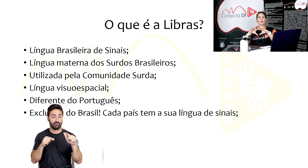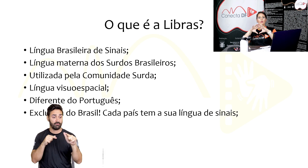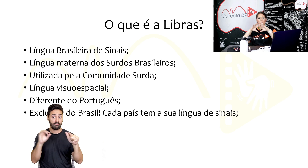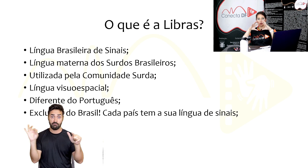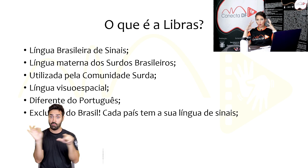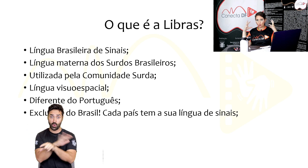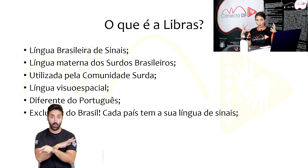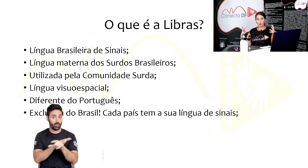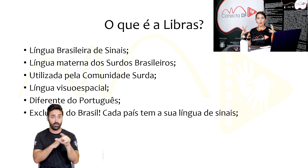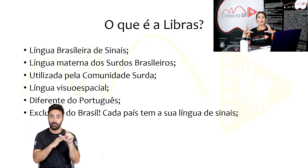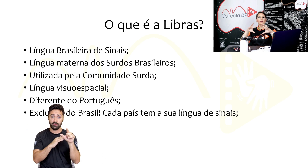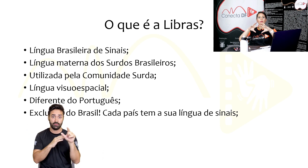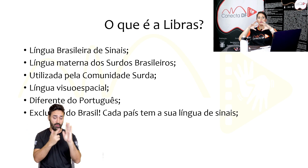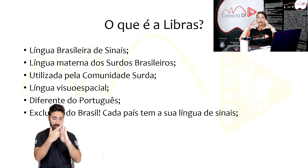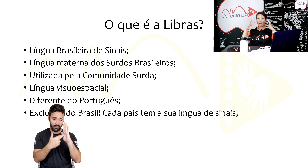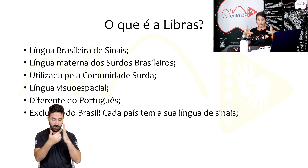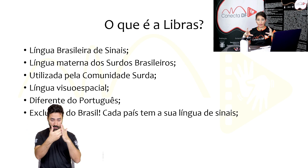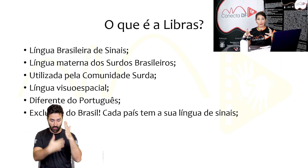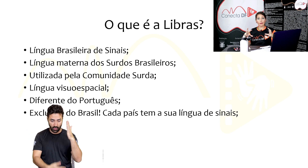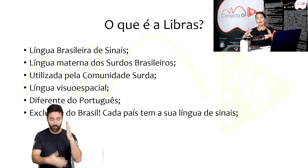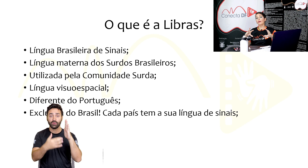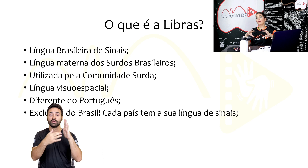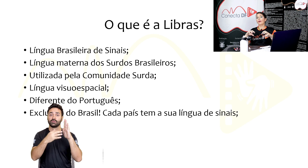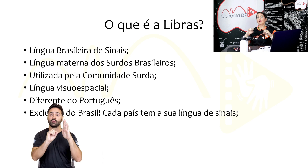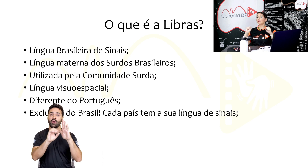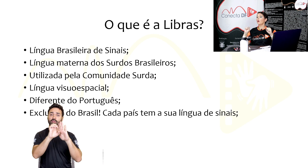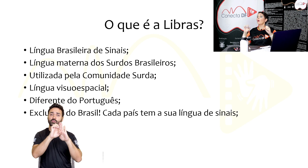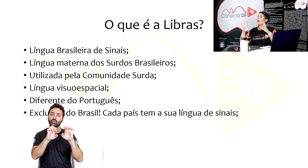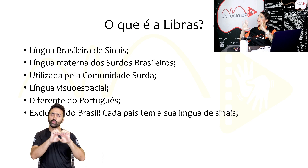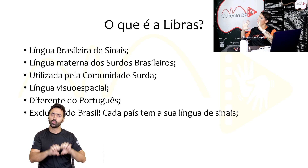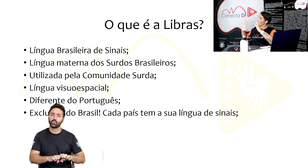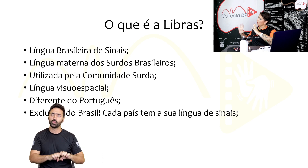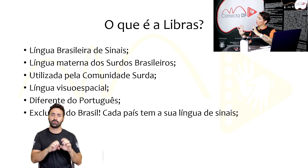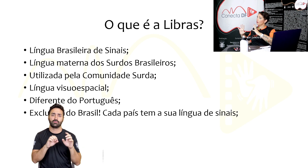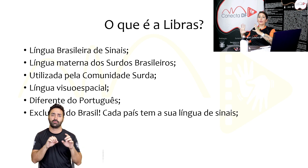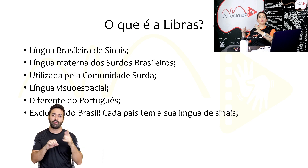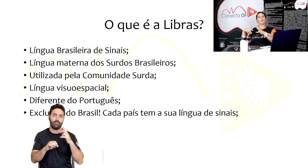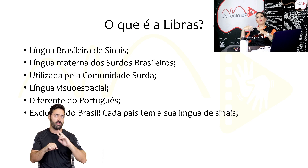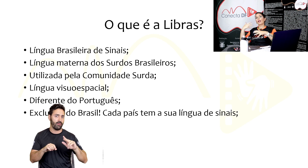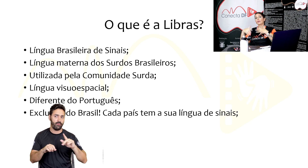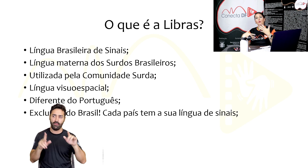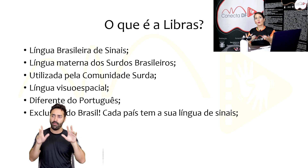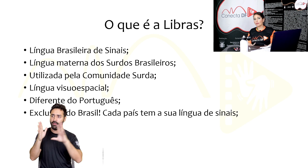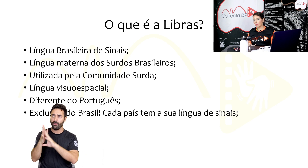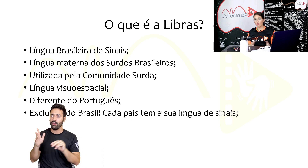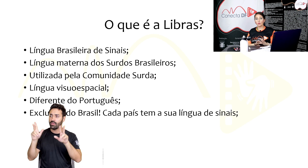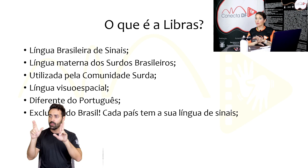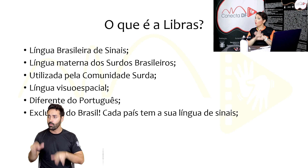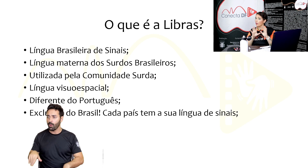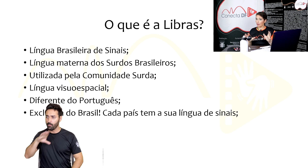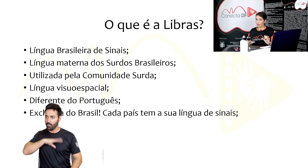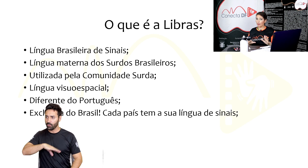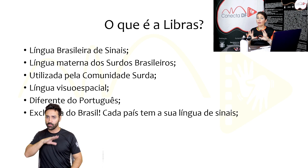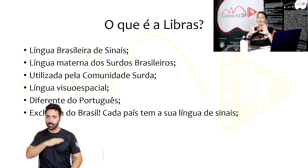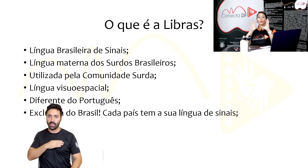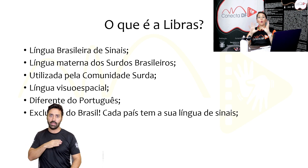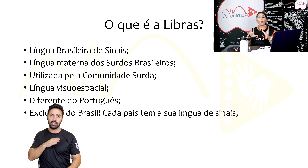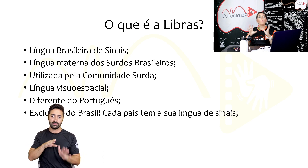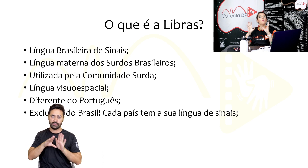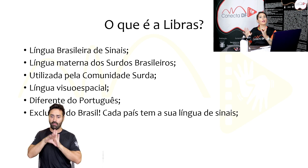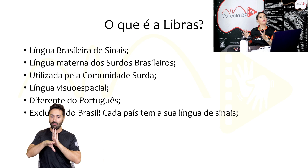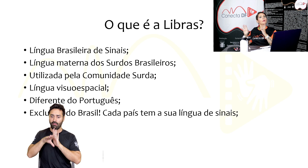completa, tem estrutura, tem regra. Ela não é a língua portuguesa falada com as mãos, não é. Ela